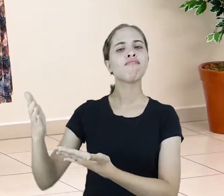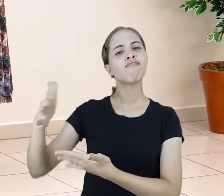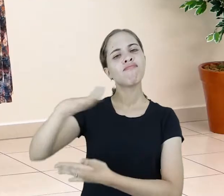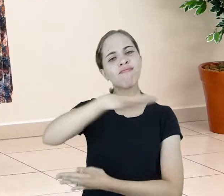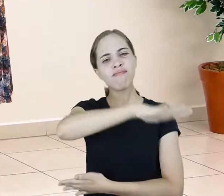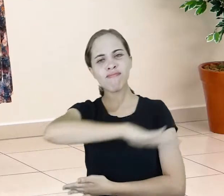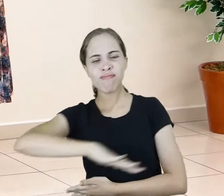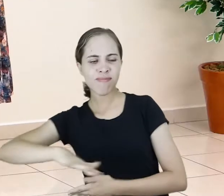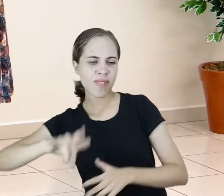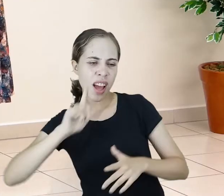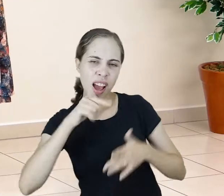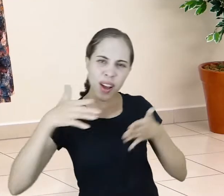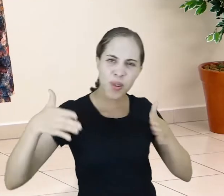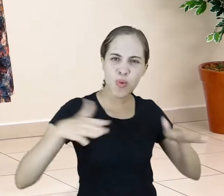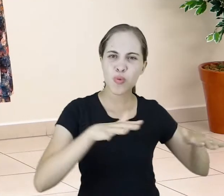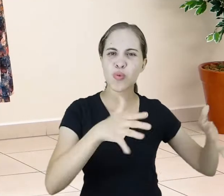mares,